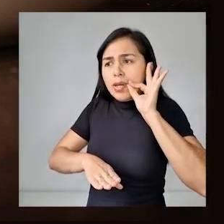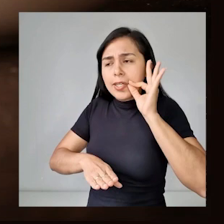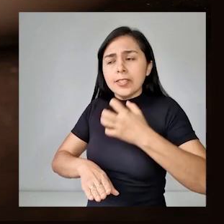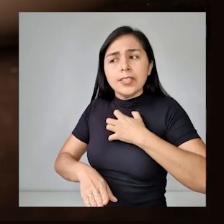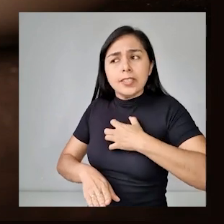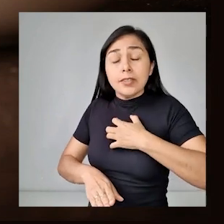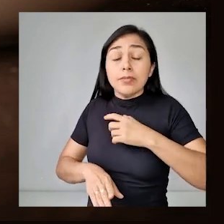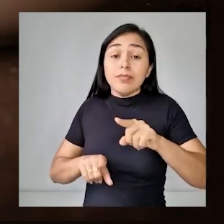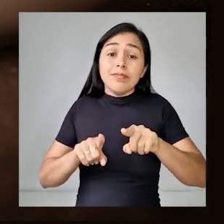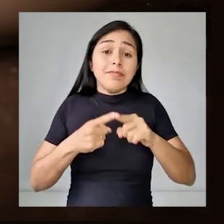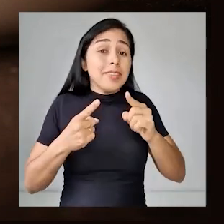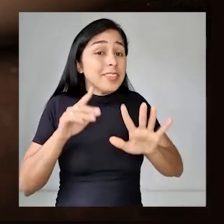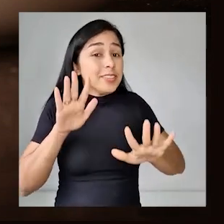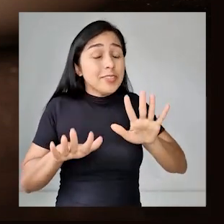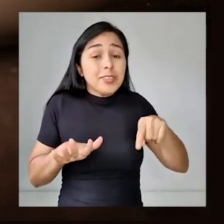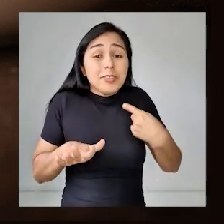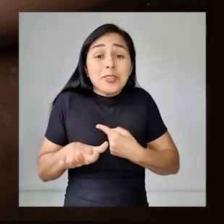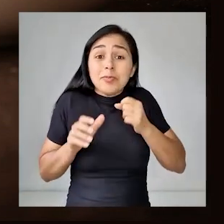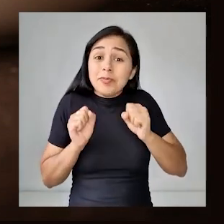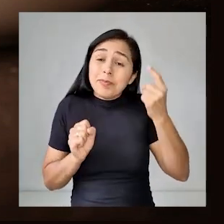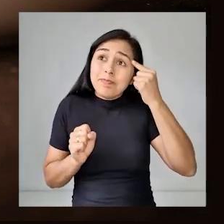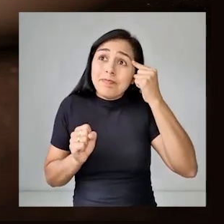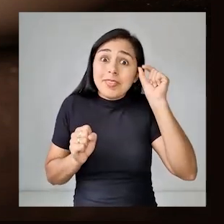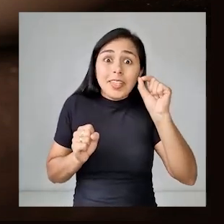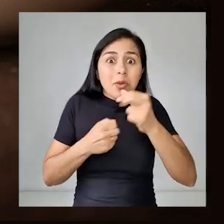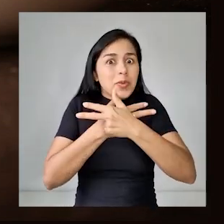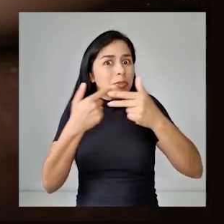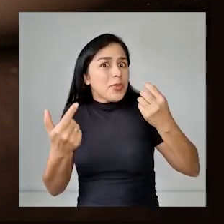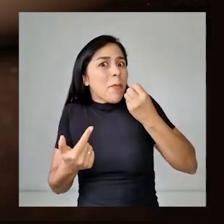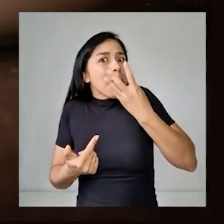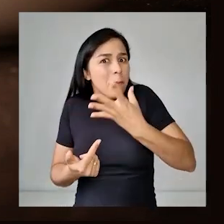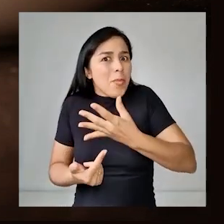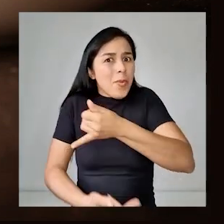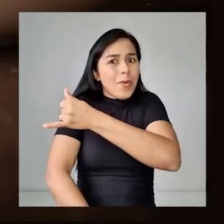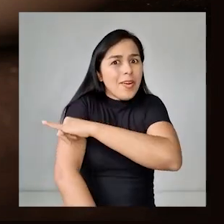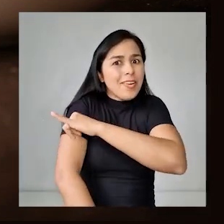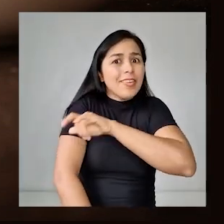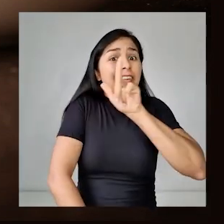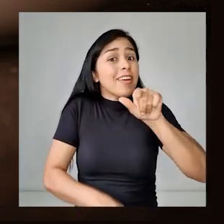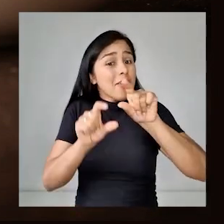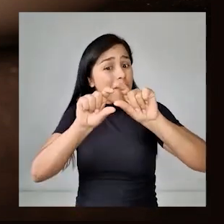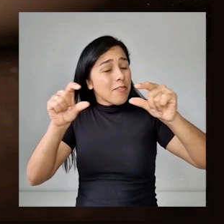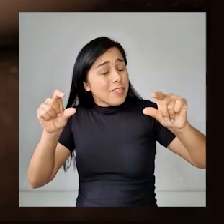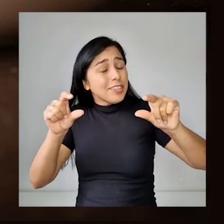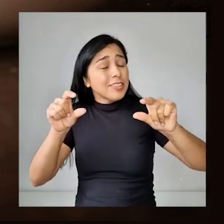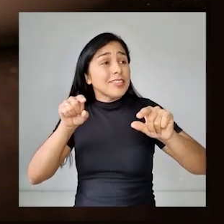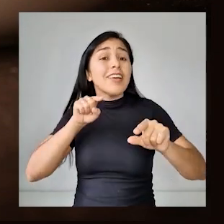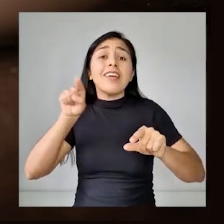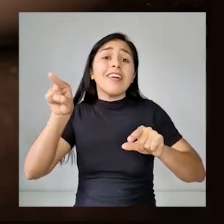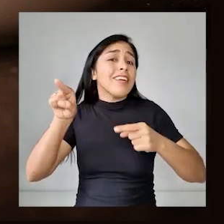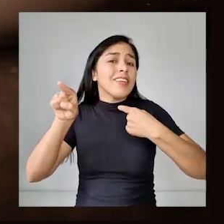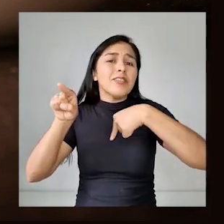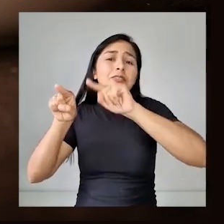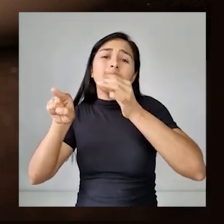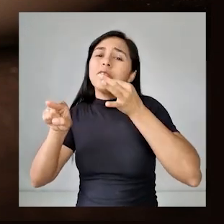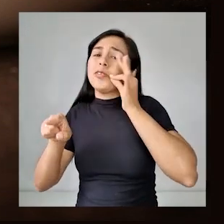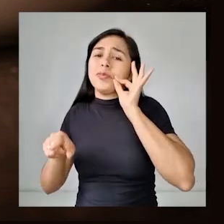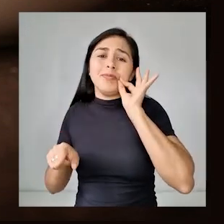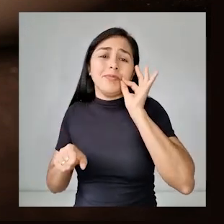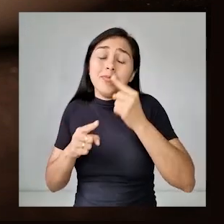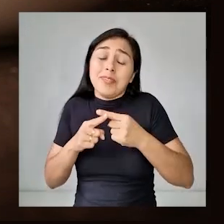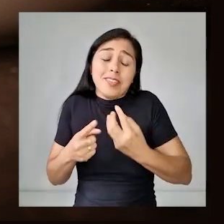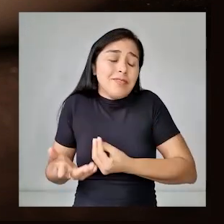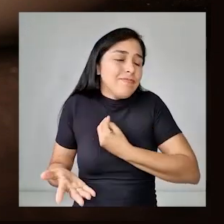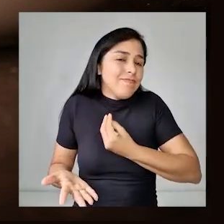podemos pensar que uma das delícias do gênio carioca é exatamente esta frase. Ele foi tomar café. A